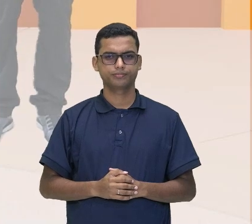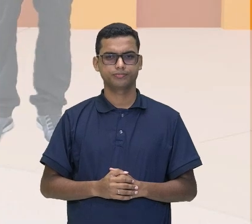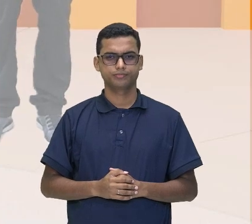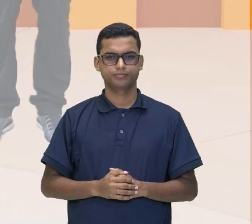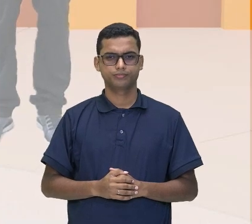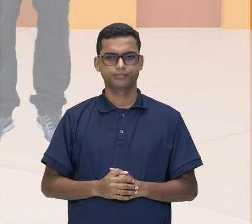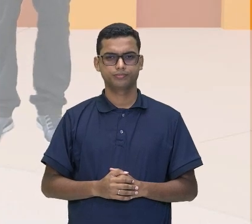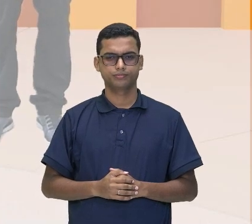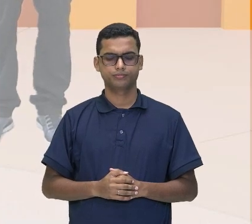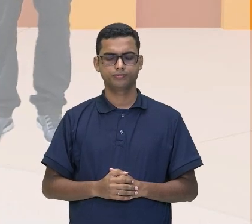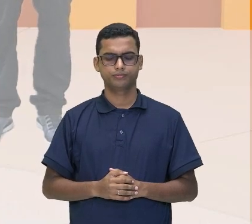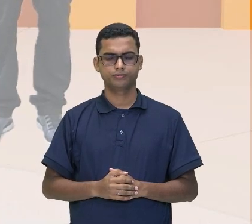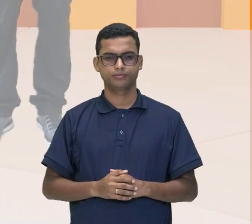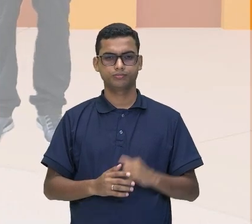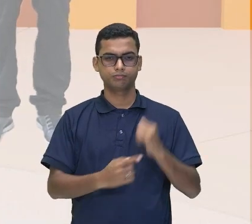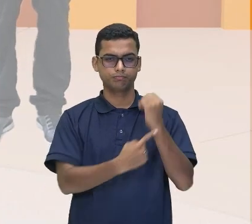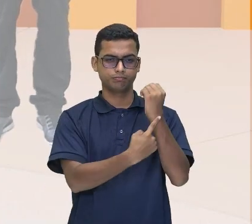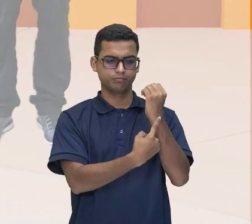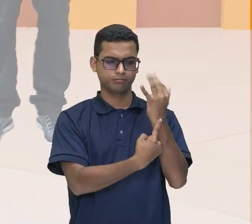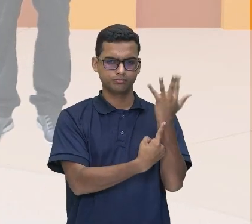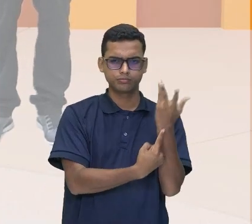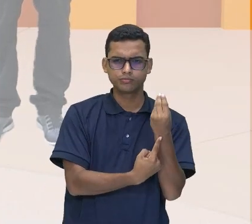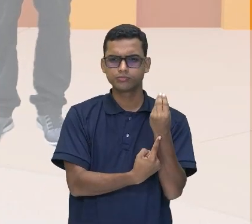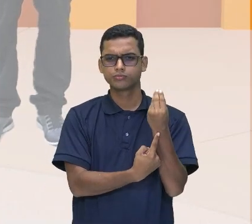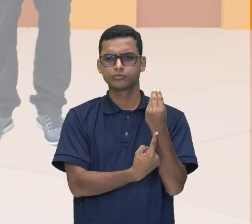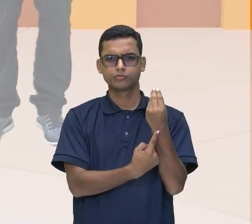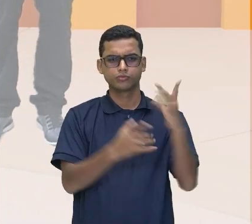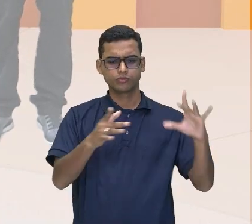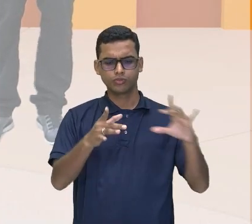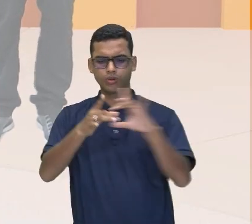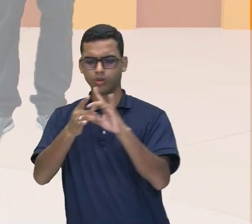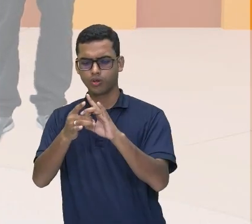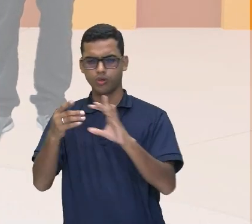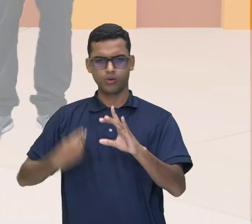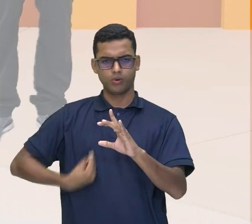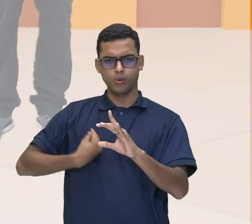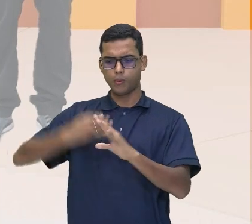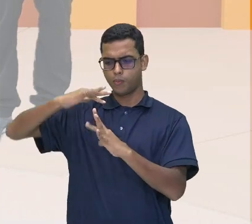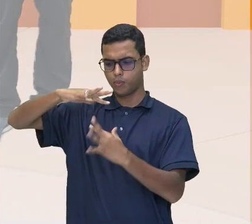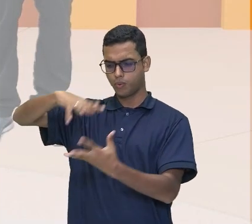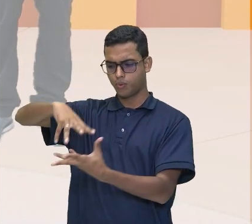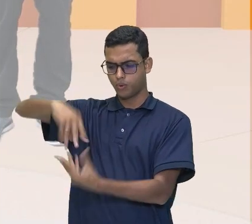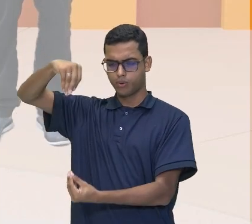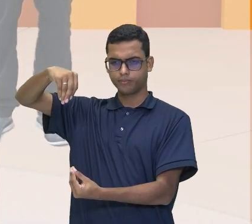De conexão com o espiritual. Então, essa é a primeira função da arte.